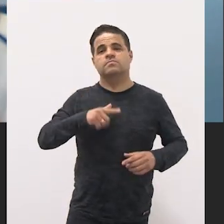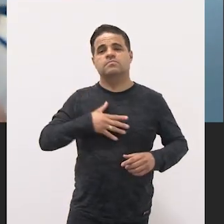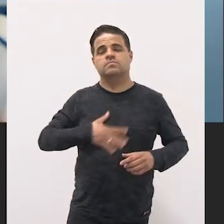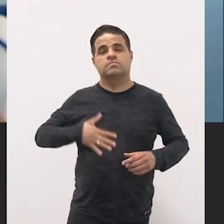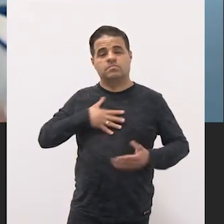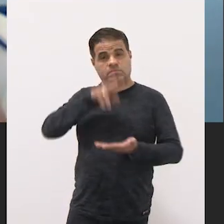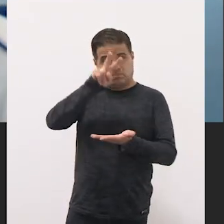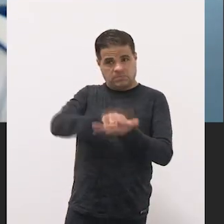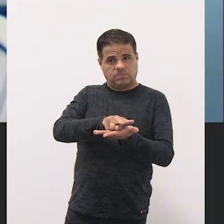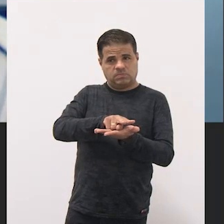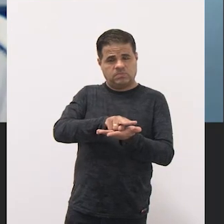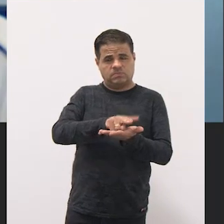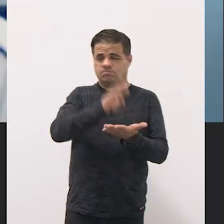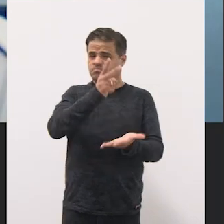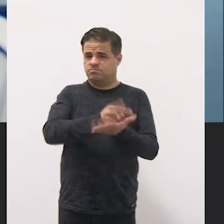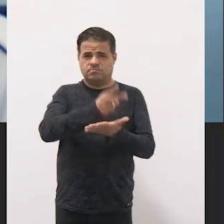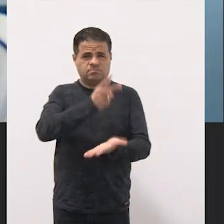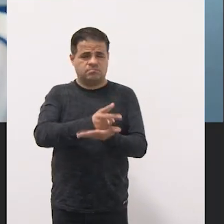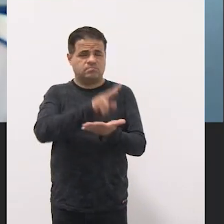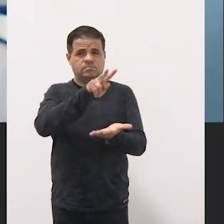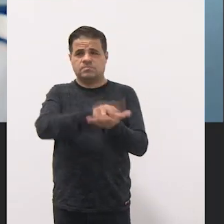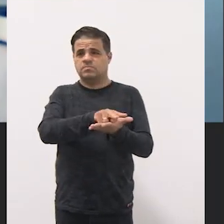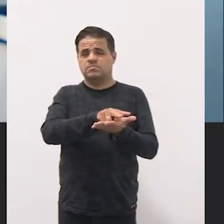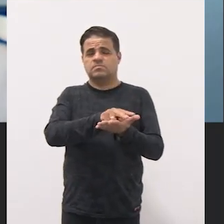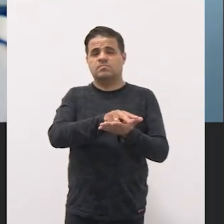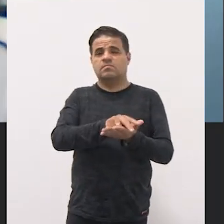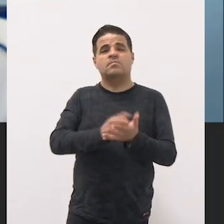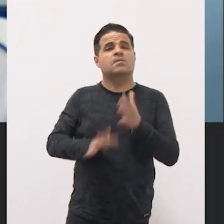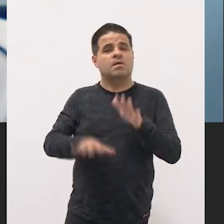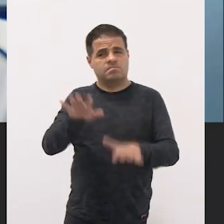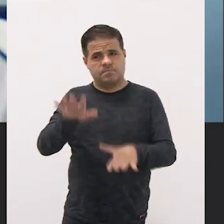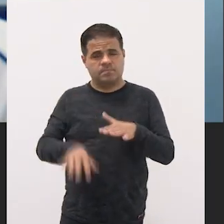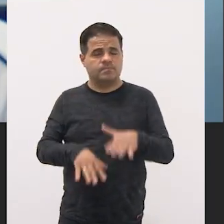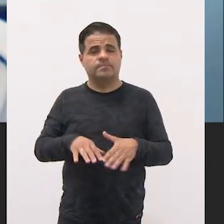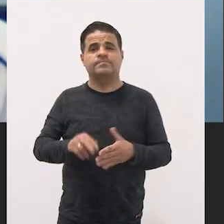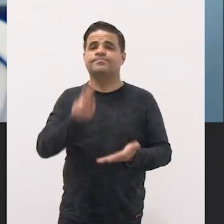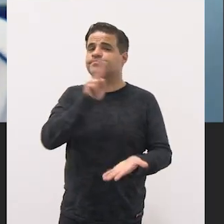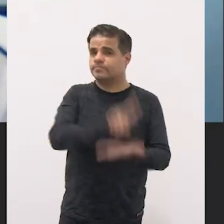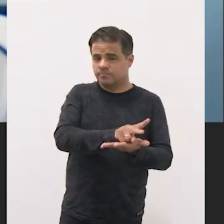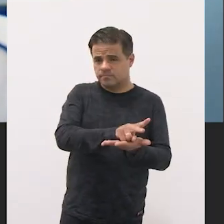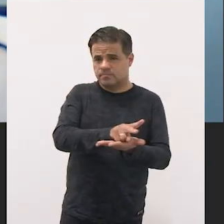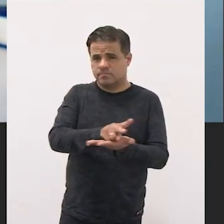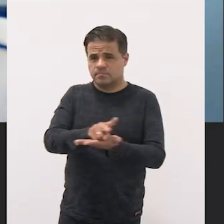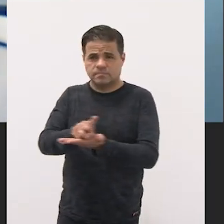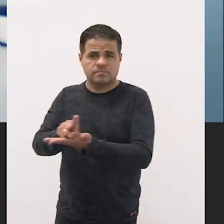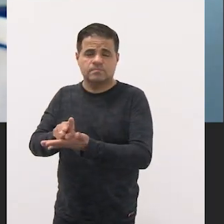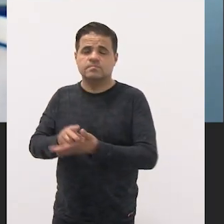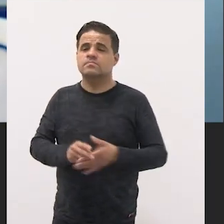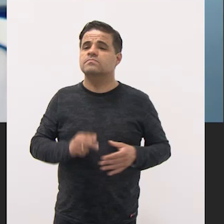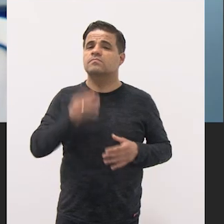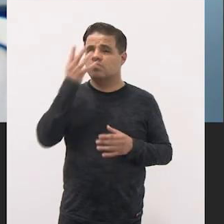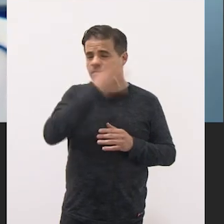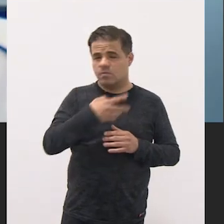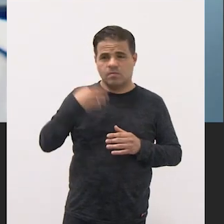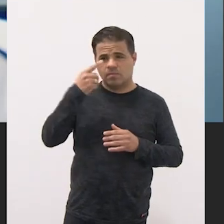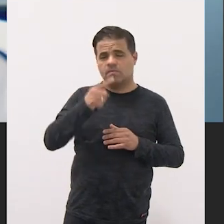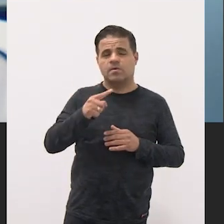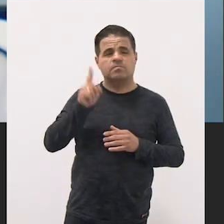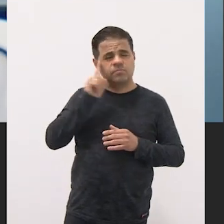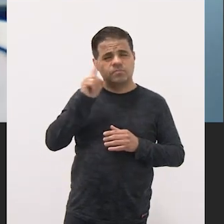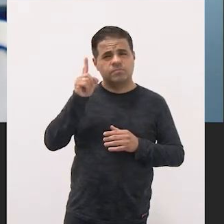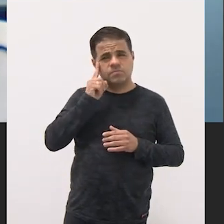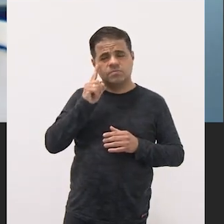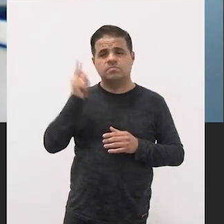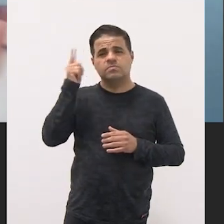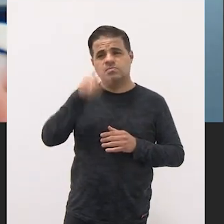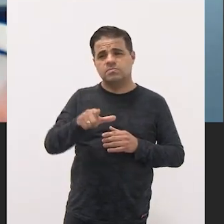ficar deitado, ele só conseguia ficar deitado, e apesar de ele ficar deitado, ele 4 horas por dia,